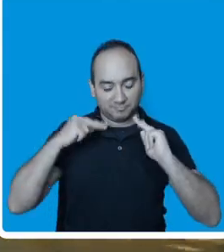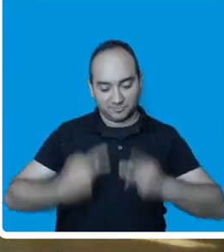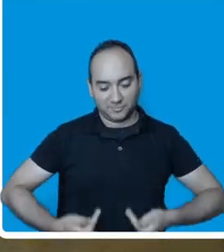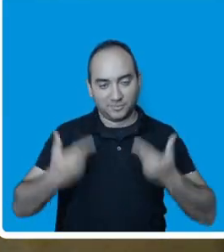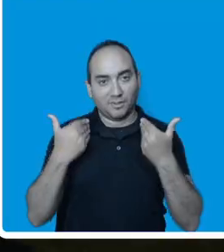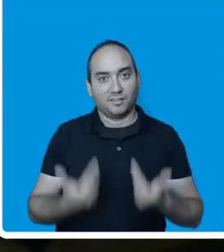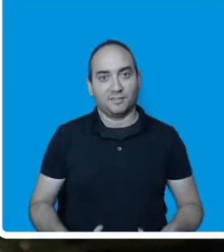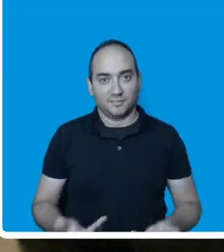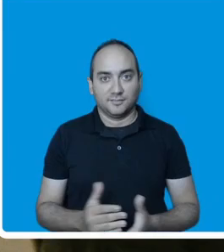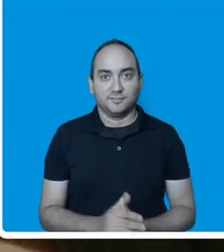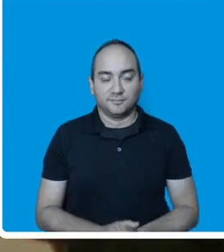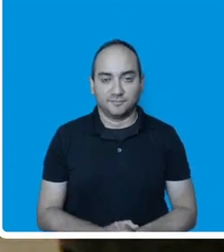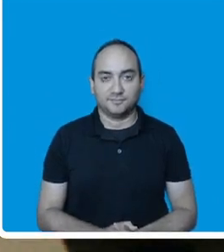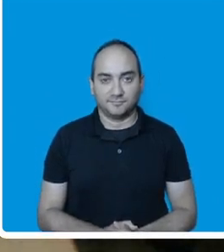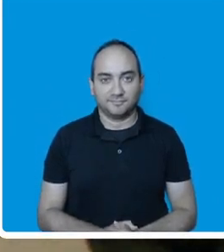humanos.